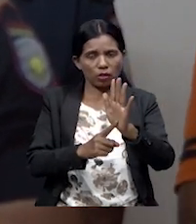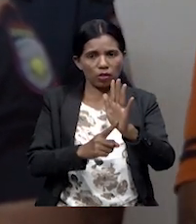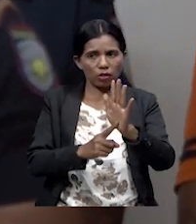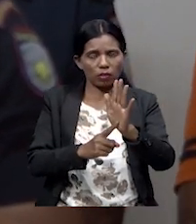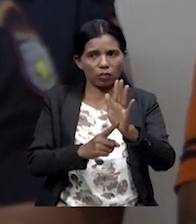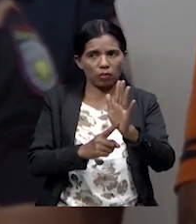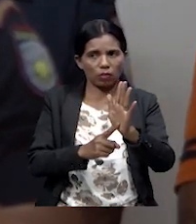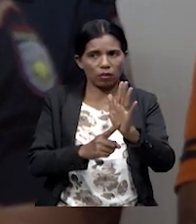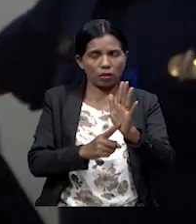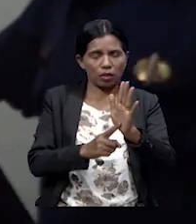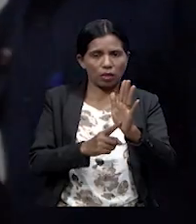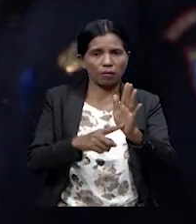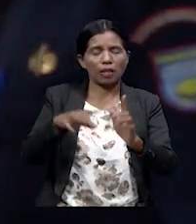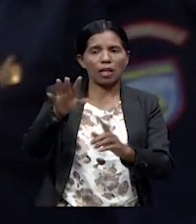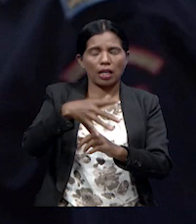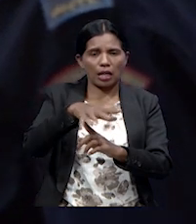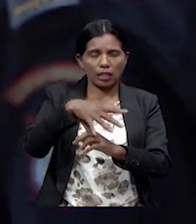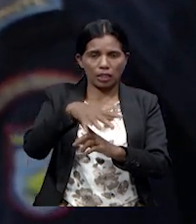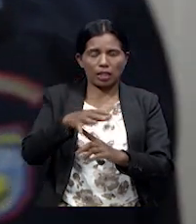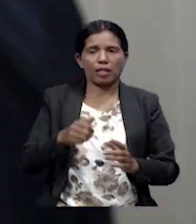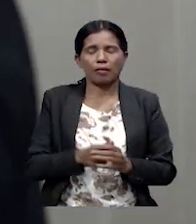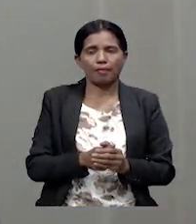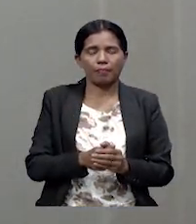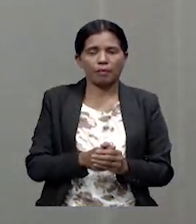biberus marijuana. Pakote marijuana